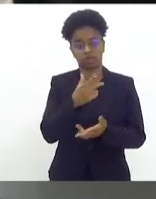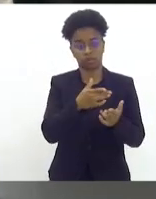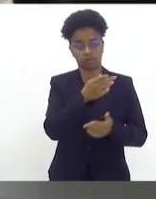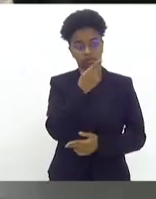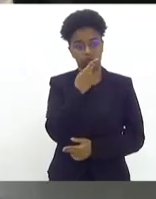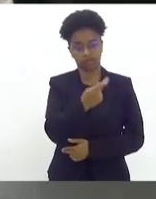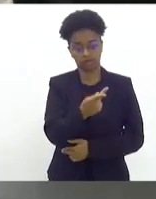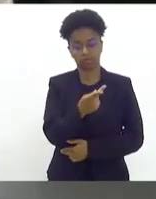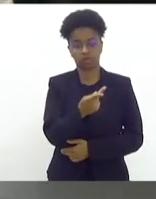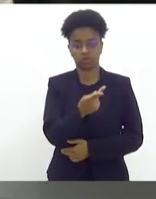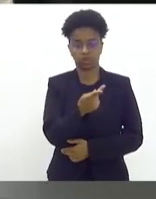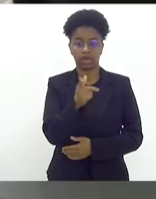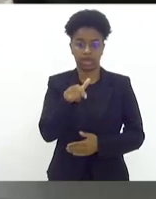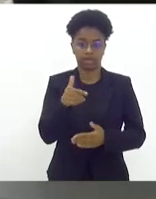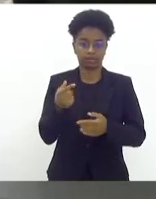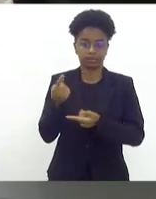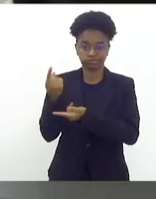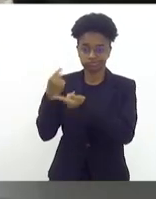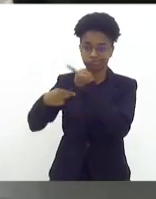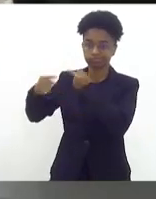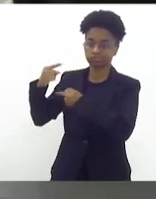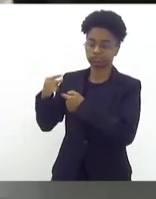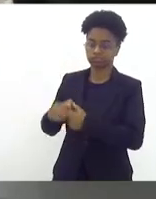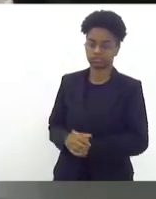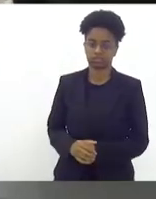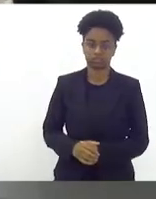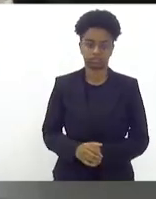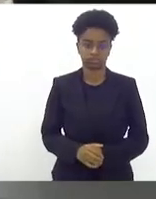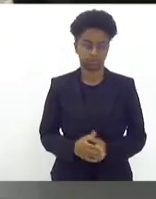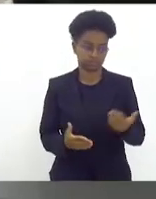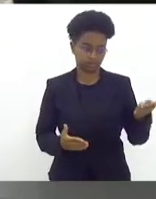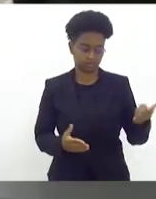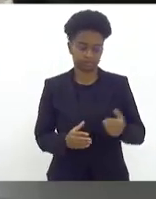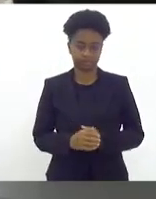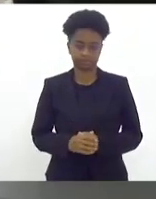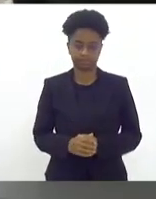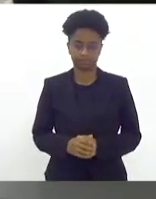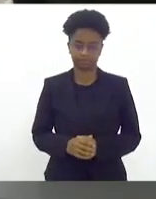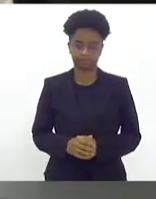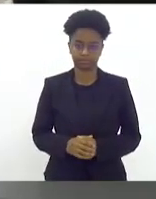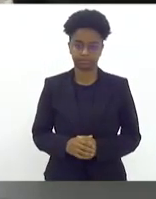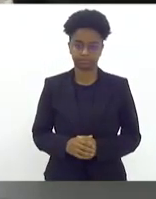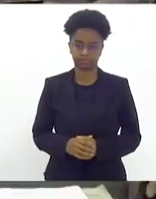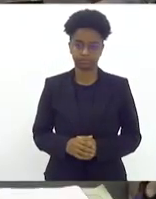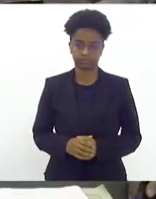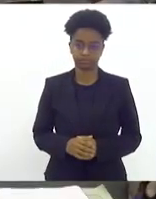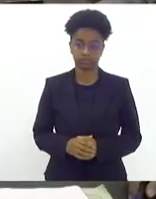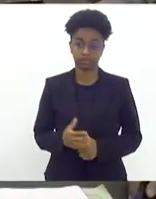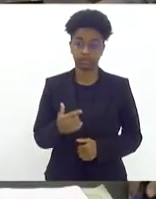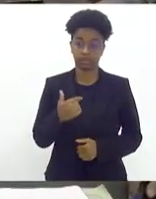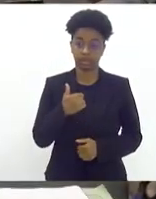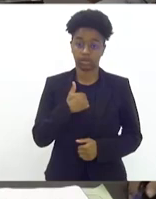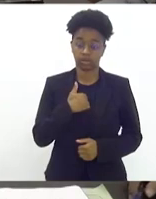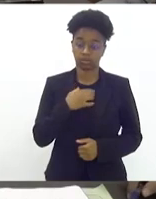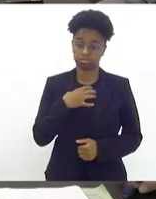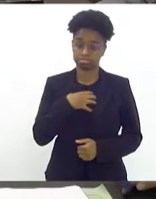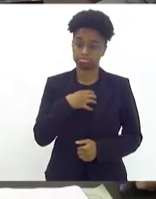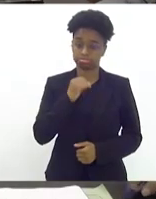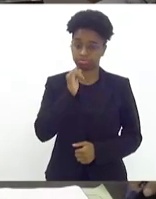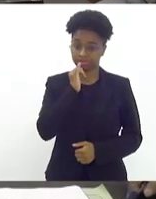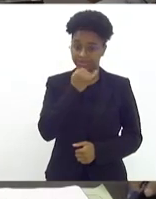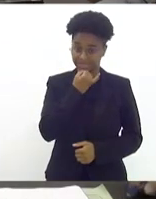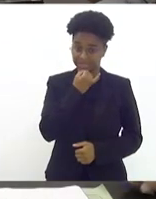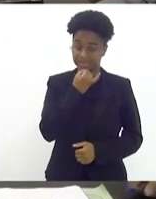refere, um passo atrás. Deputado Luiz Paulo, me perdoe. Senhor presidente, eu com tristeza no meu